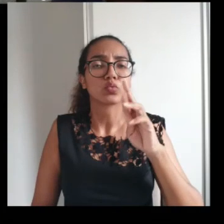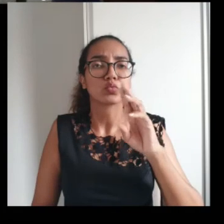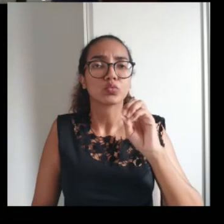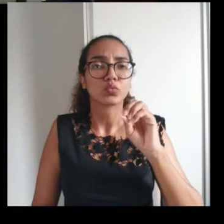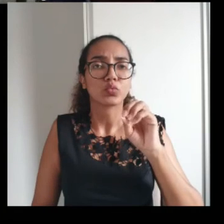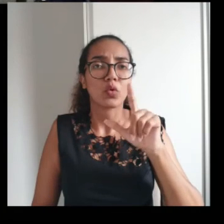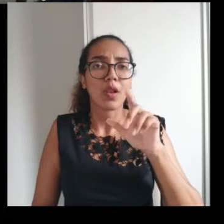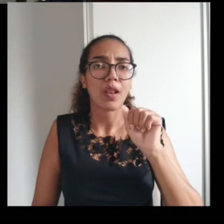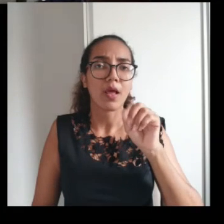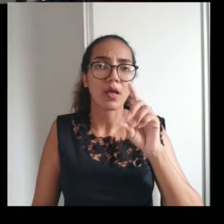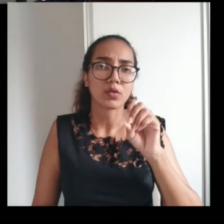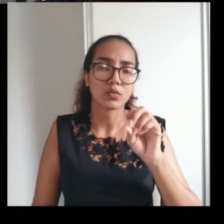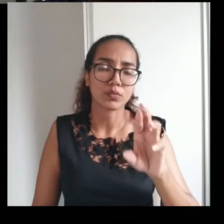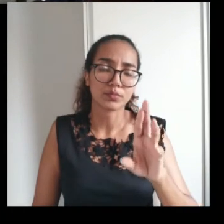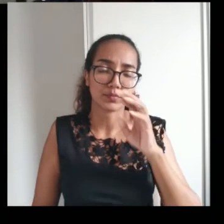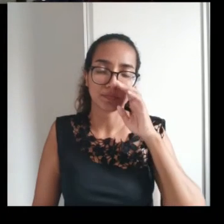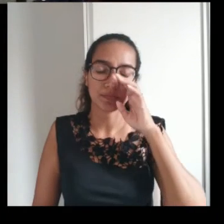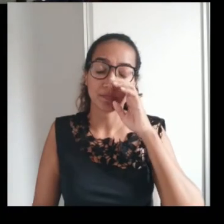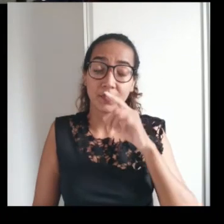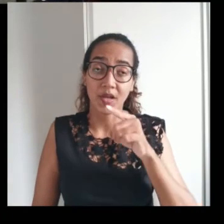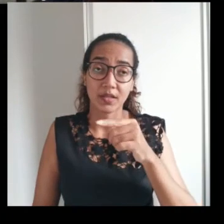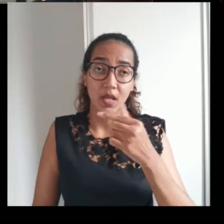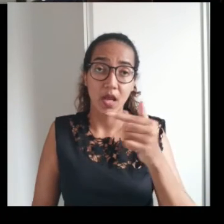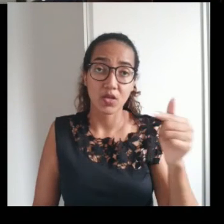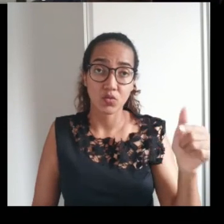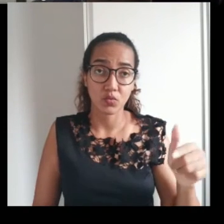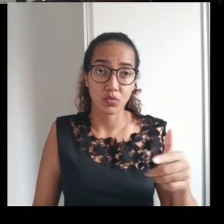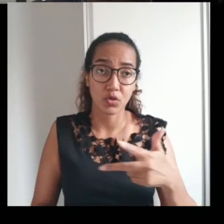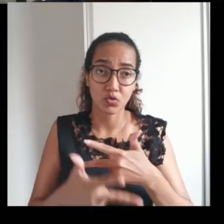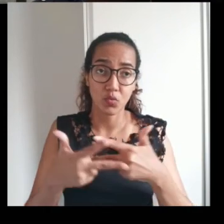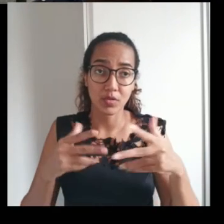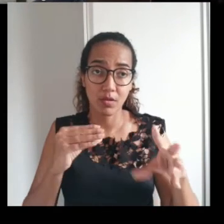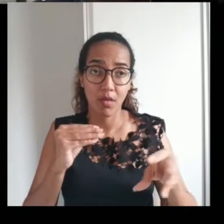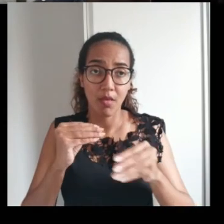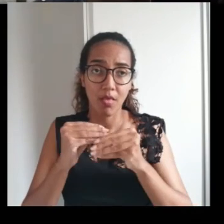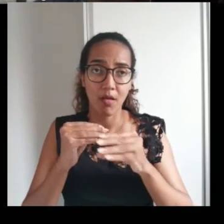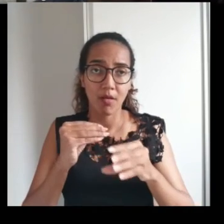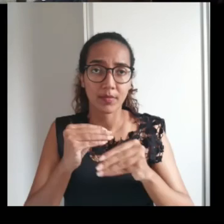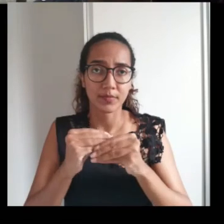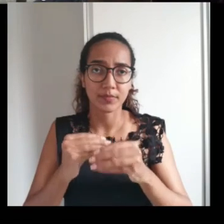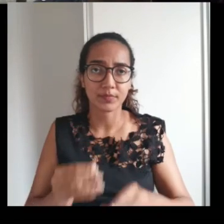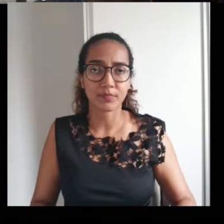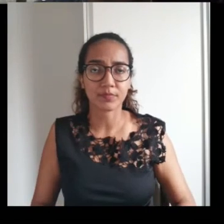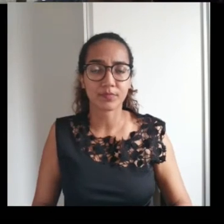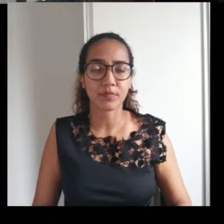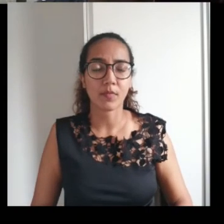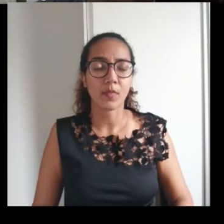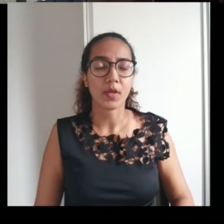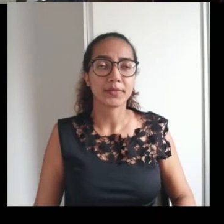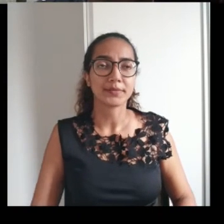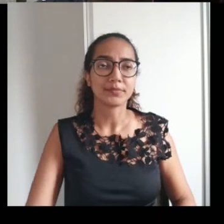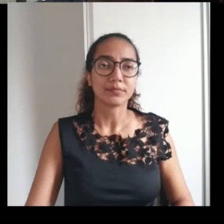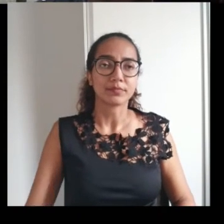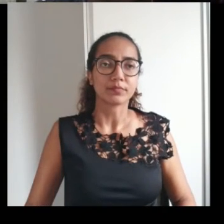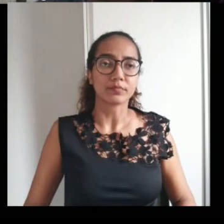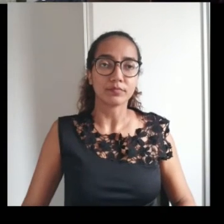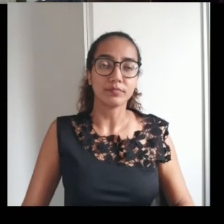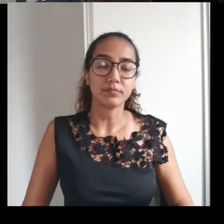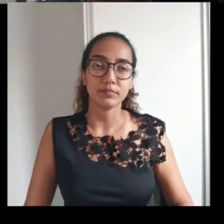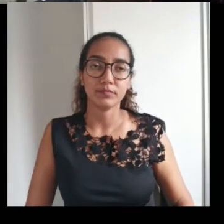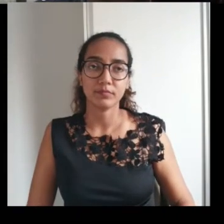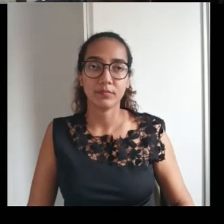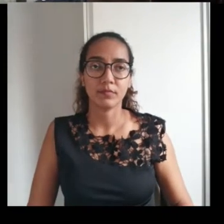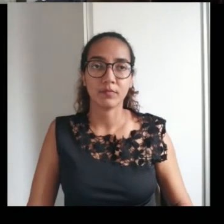implementação desse cadastro, né, só para a gente ter uma noção aí, o descadastrar, que seria remover a conta. Antes de remover, ele verifica